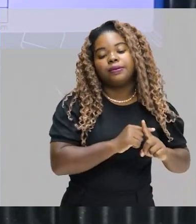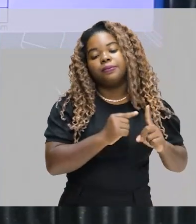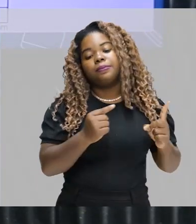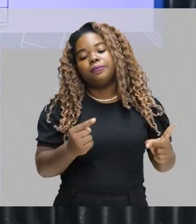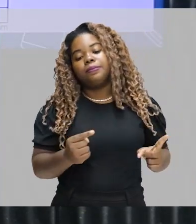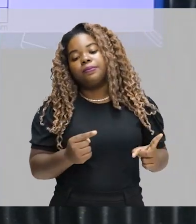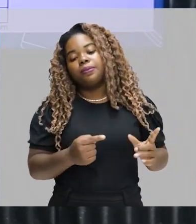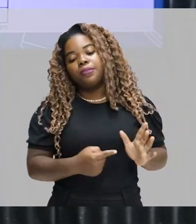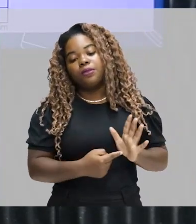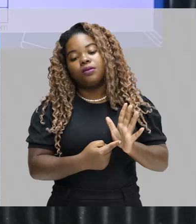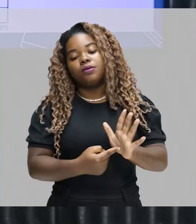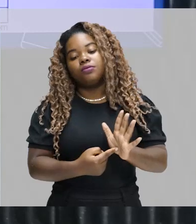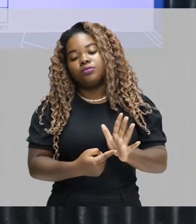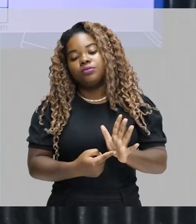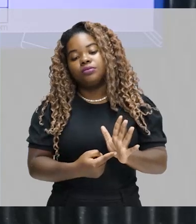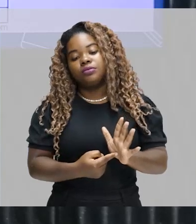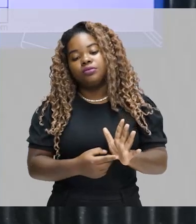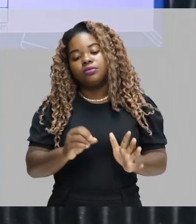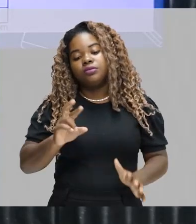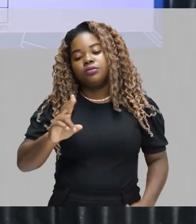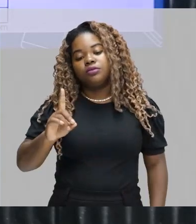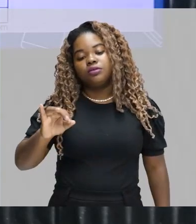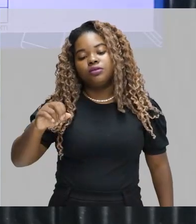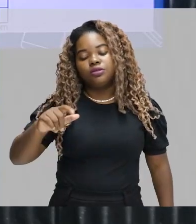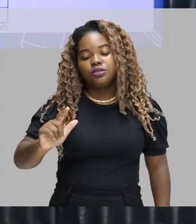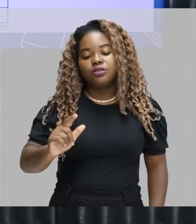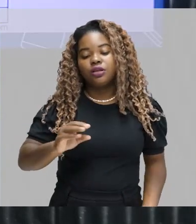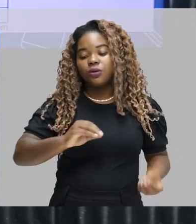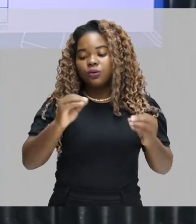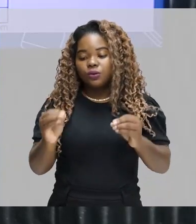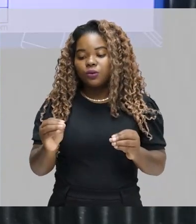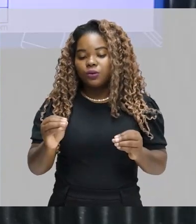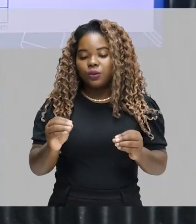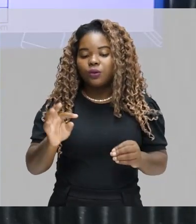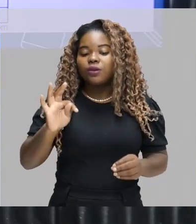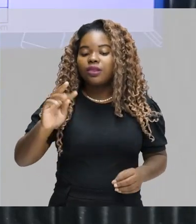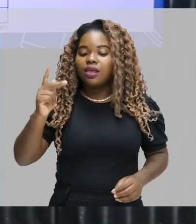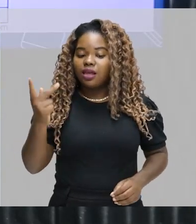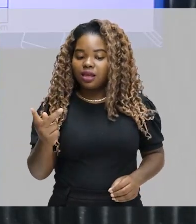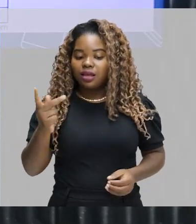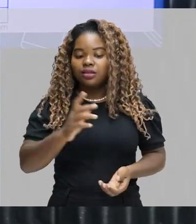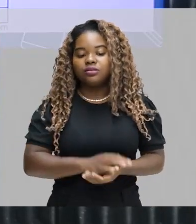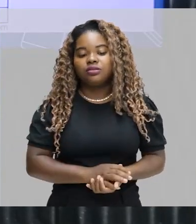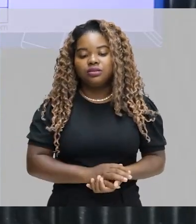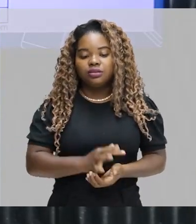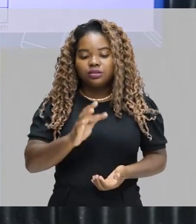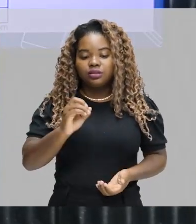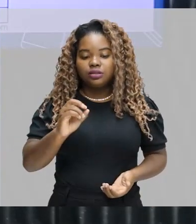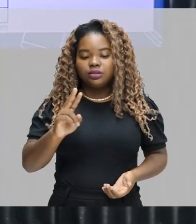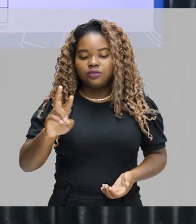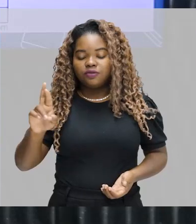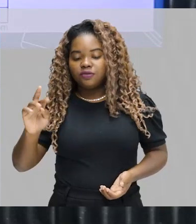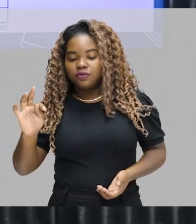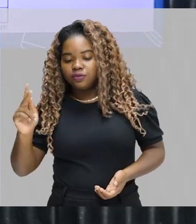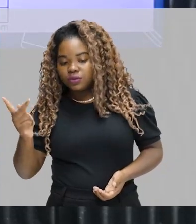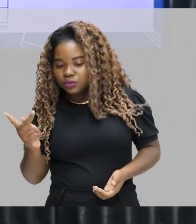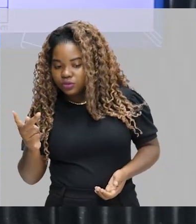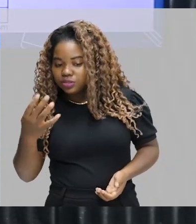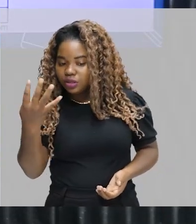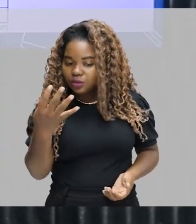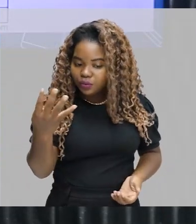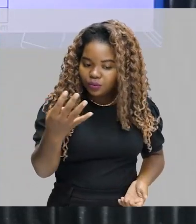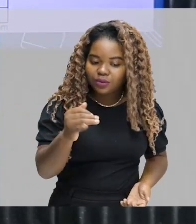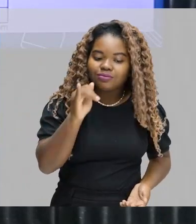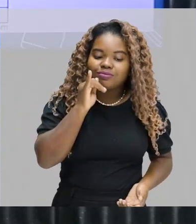para demonstrar que esse número é ordinal, eu coloco um TH no final. Fourth é o quarto.